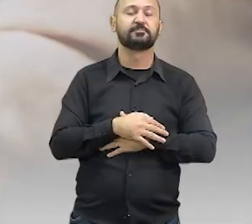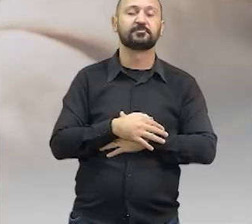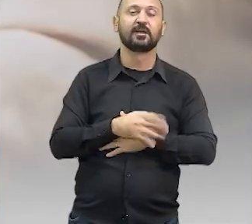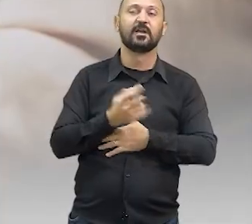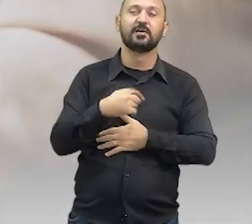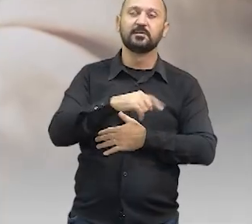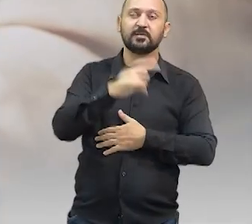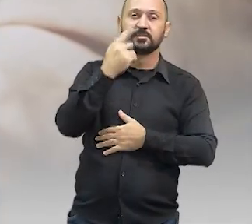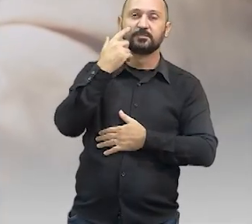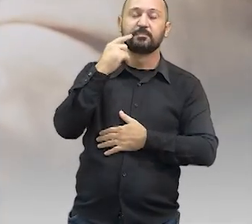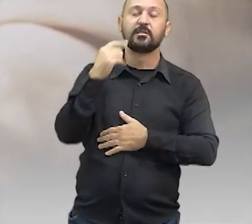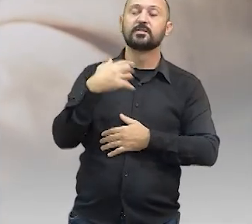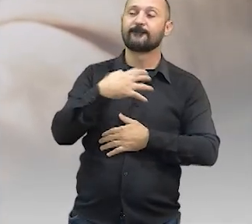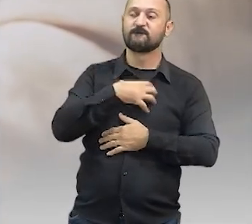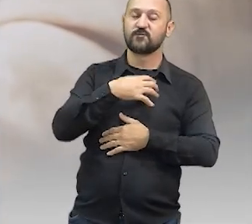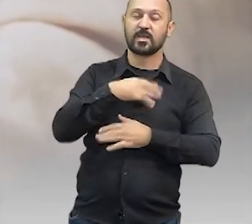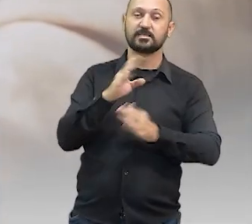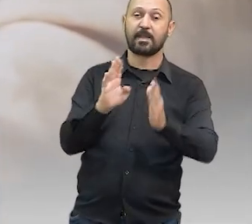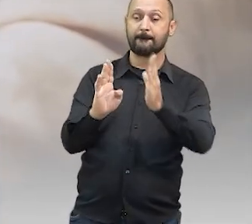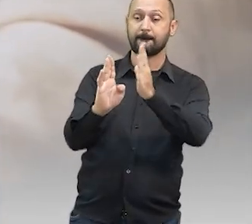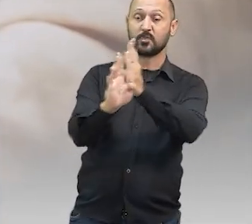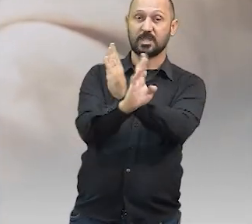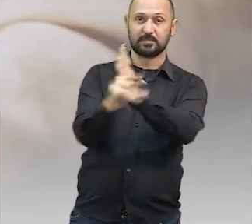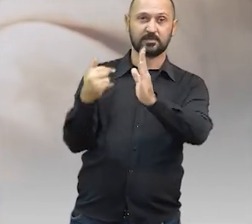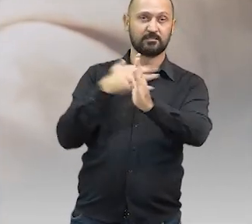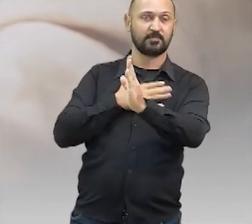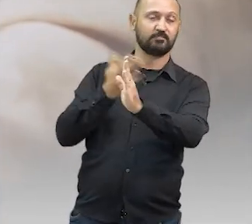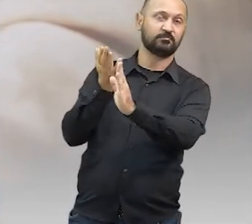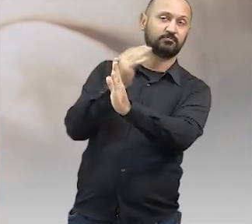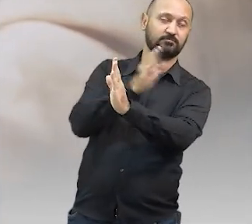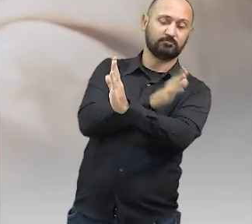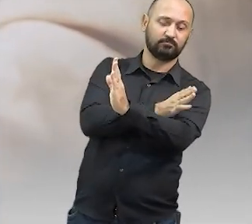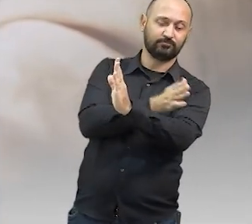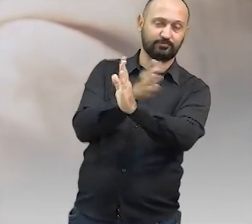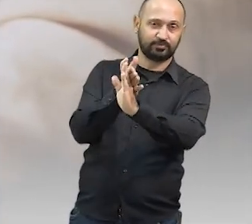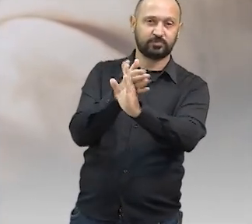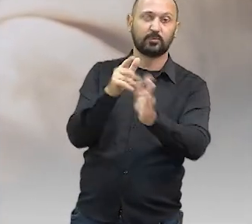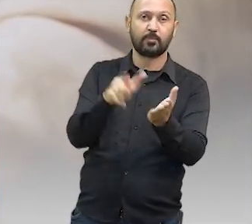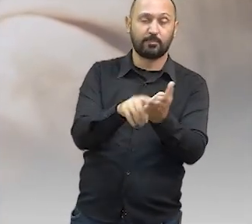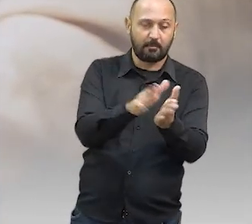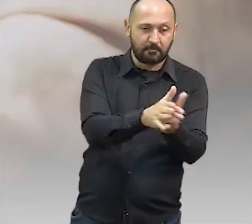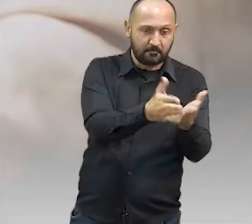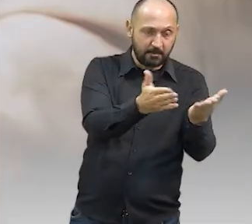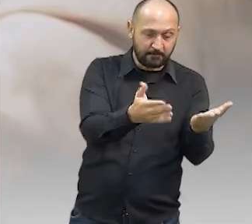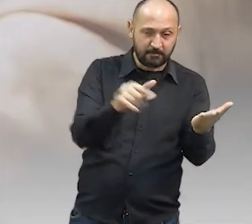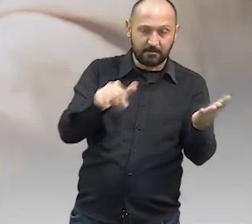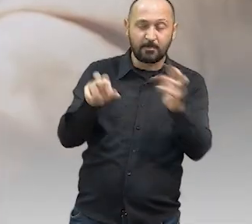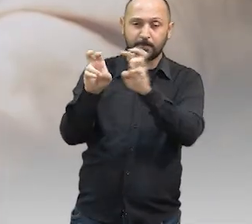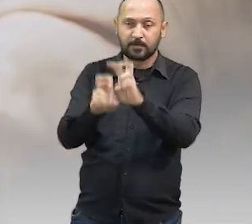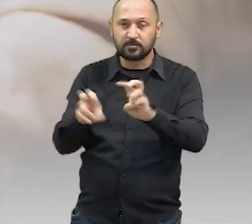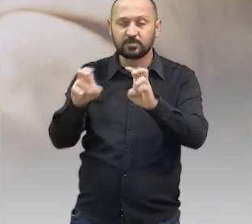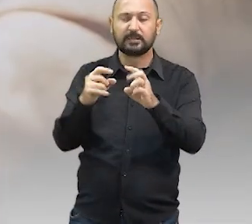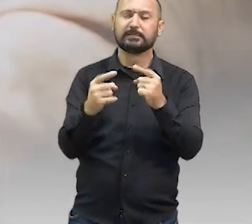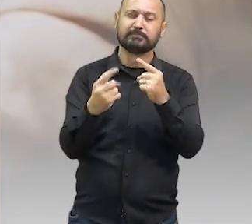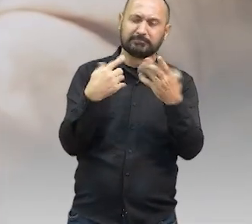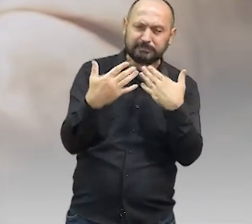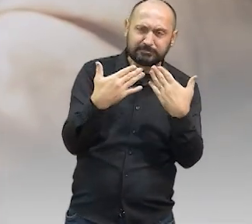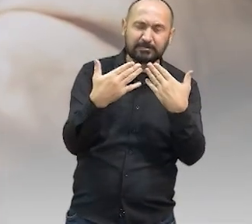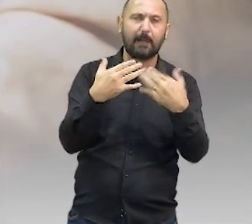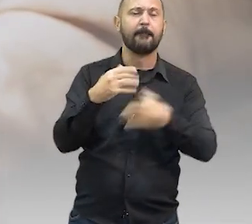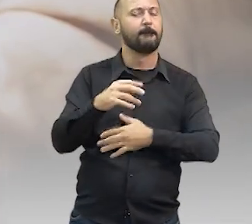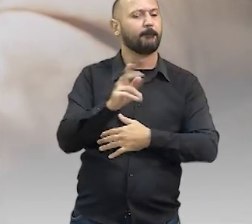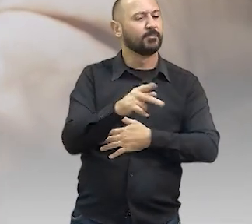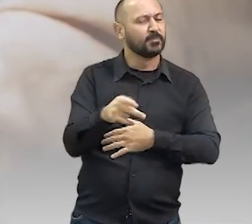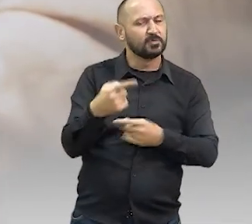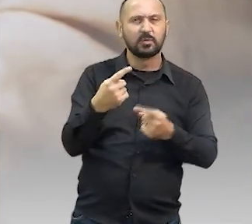minha época, né, do impresso para o digital e gerou muita discussão entre os professores, os debates, as mesas redondas, de